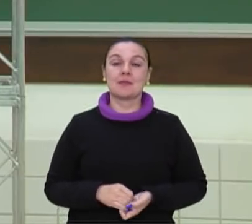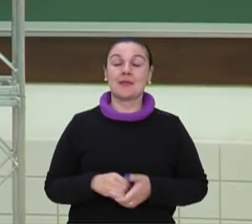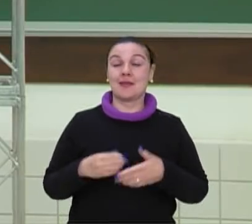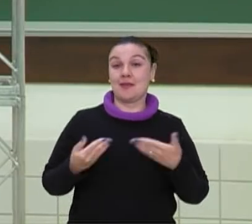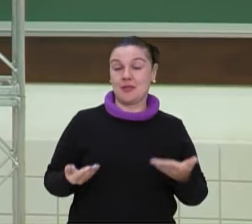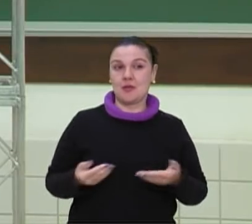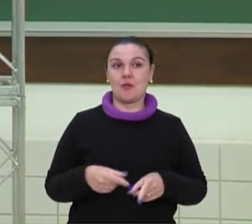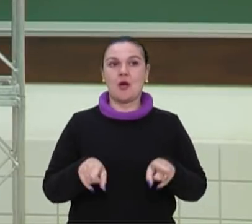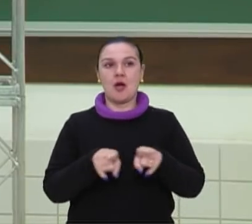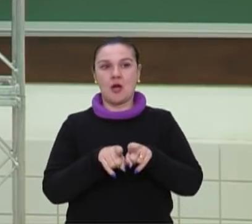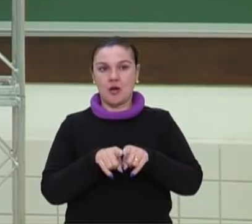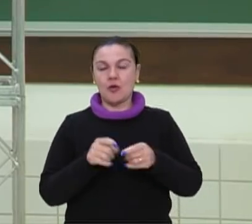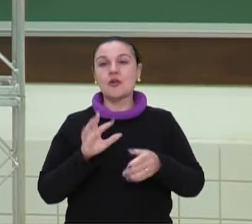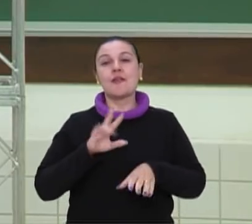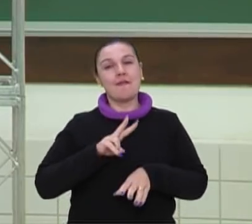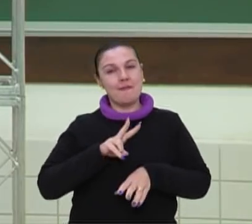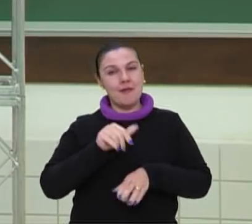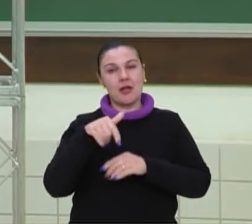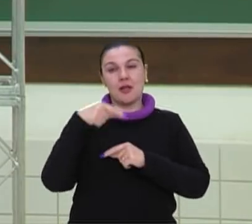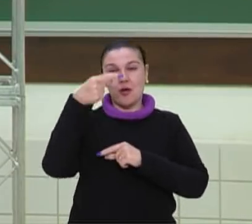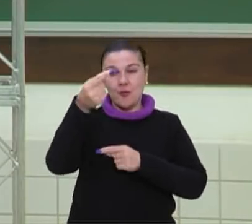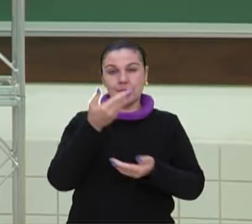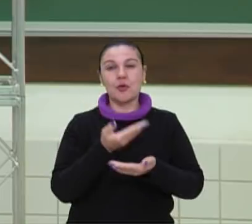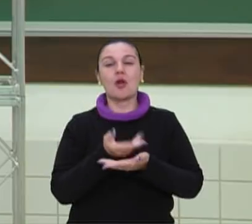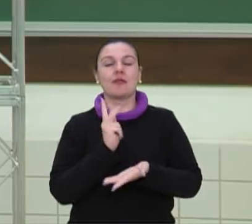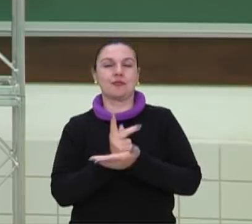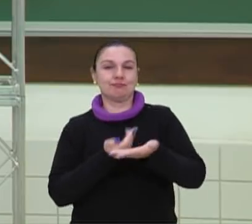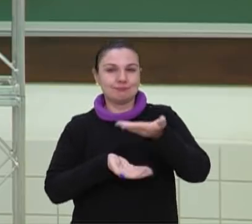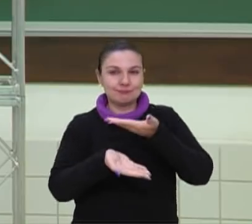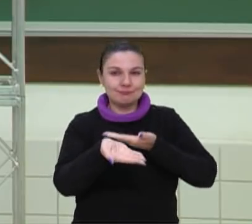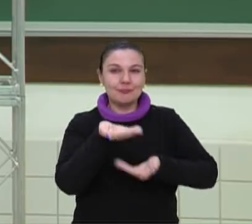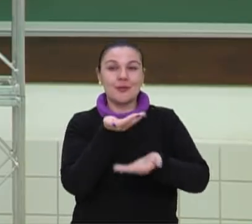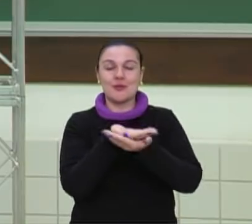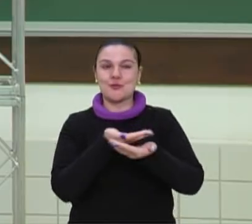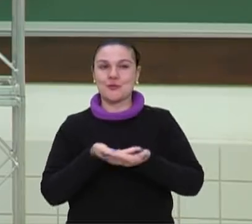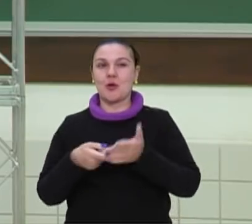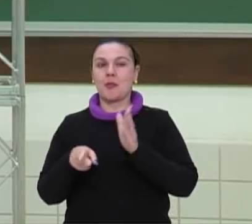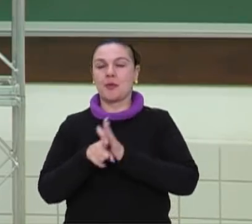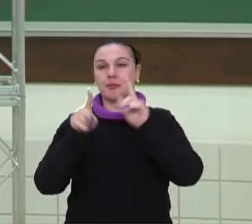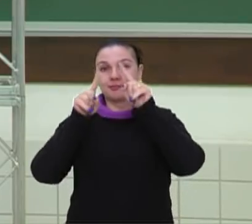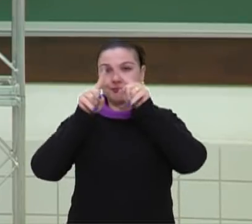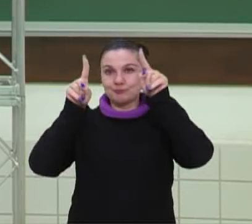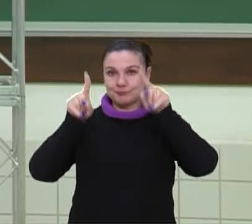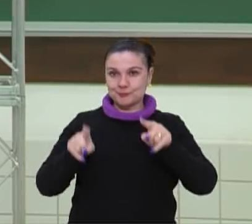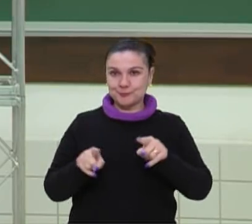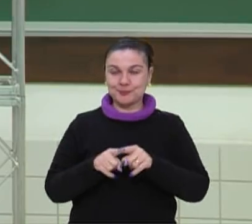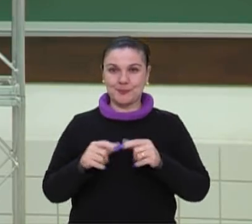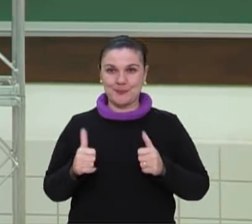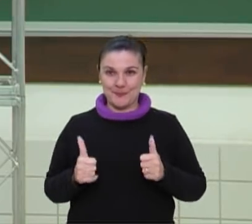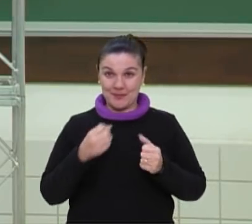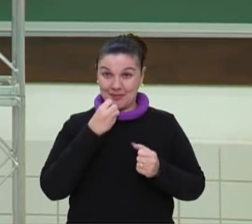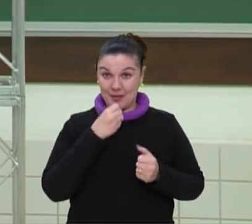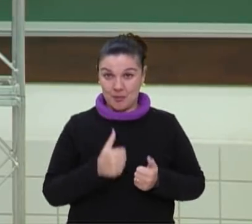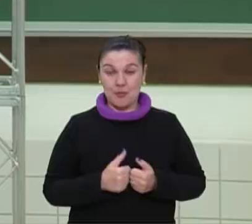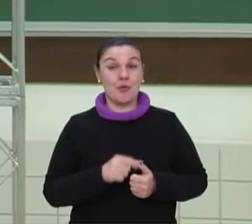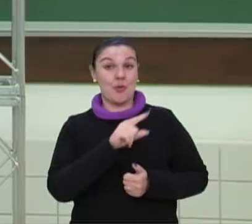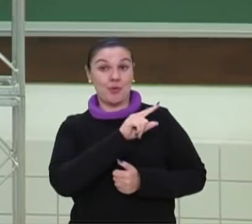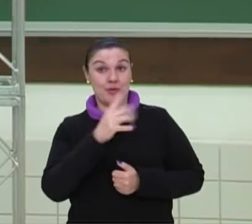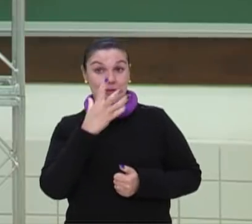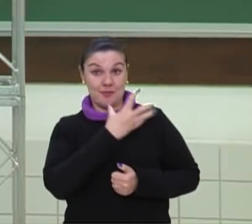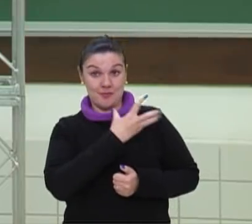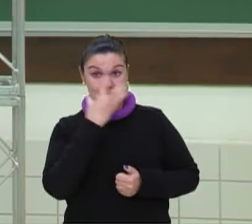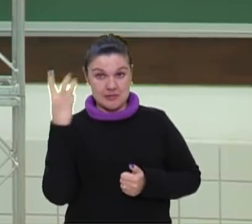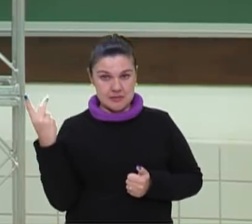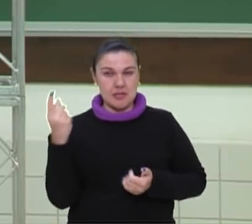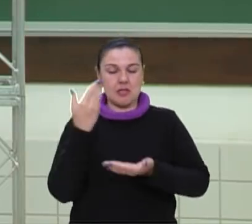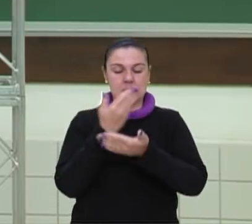O que vamos estudar na próxima aula? Nós vamos continuar vendo os quadriláteros, tá bom? Não esqueçam